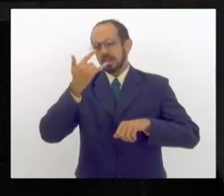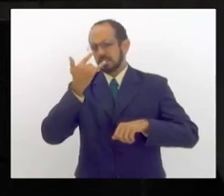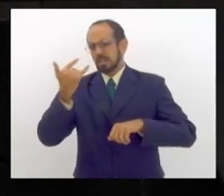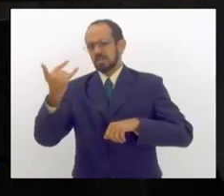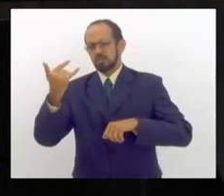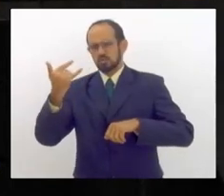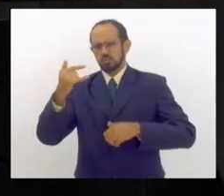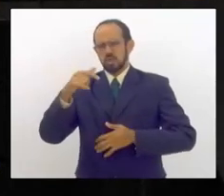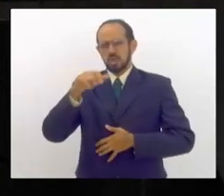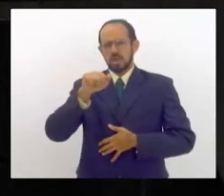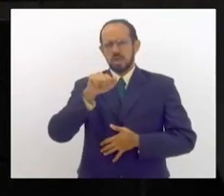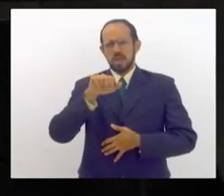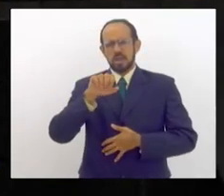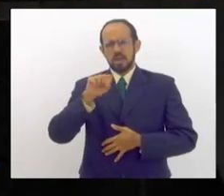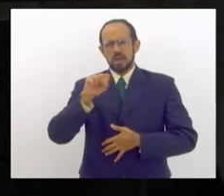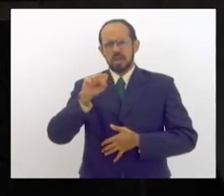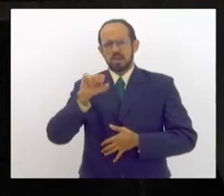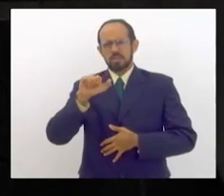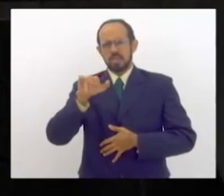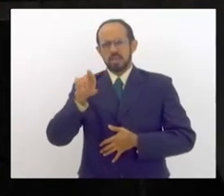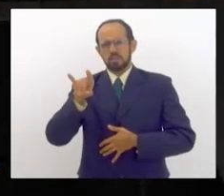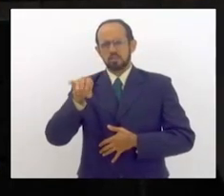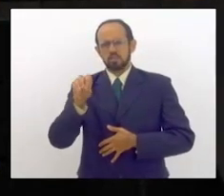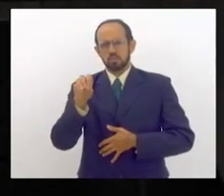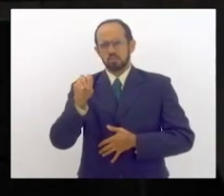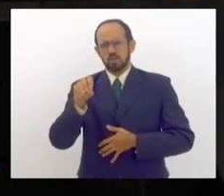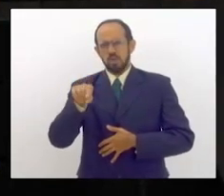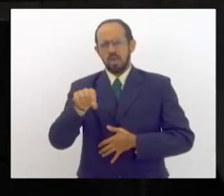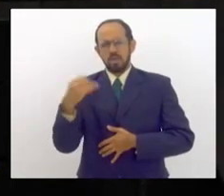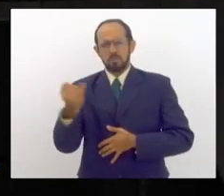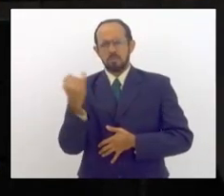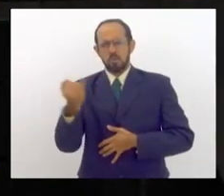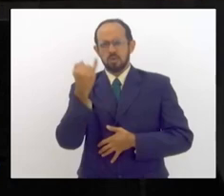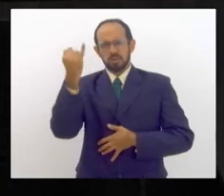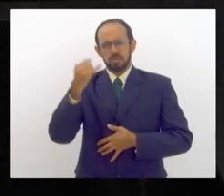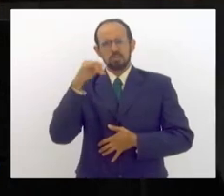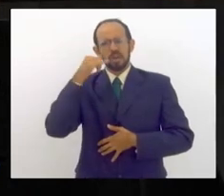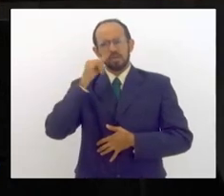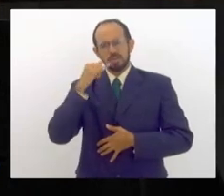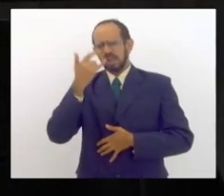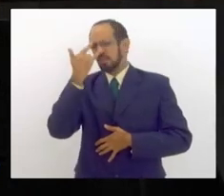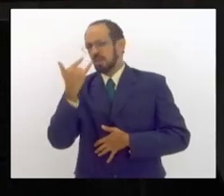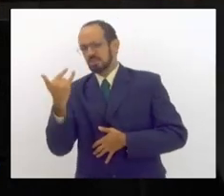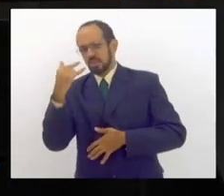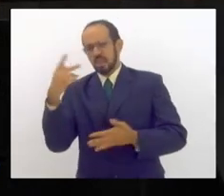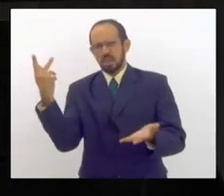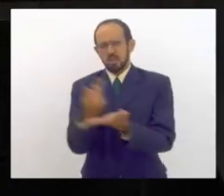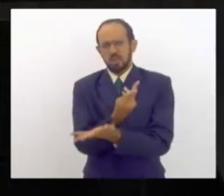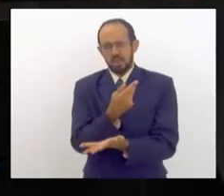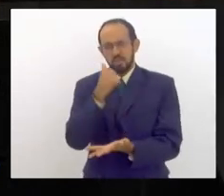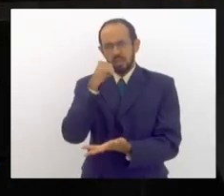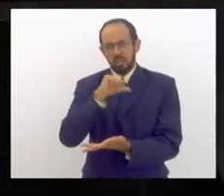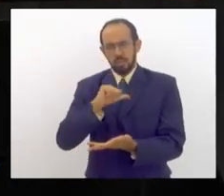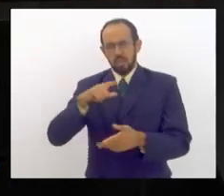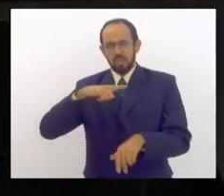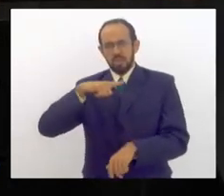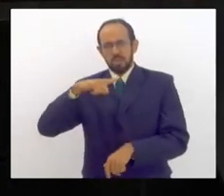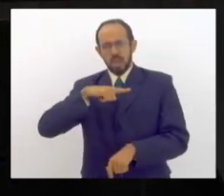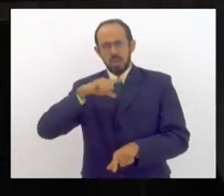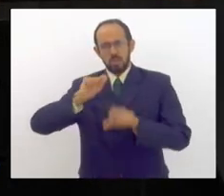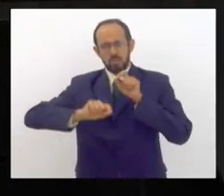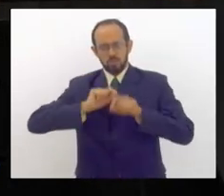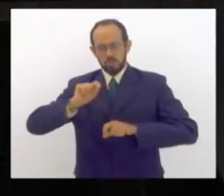que as campanhas para evitar que o assédio ocorra e que as nossas mulheres estejam colocadas